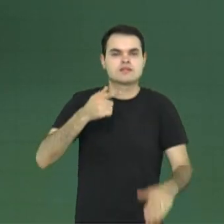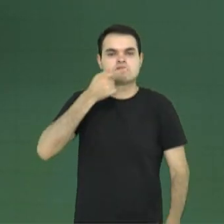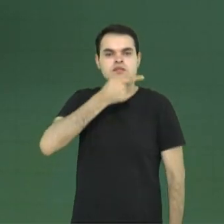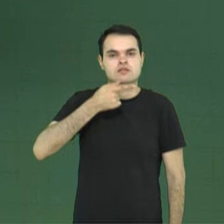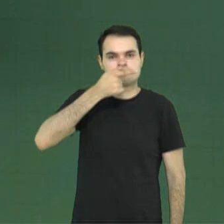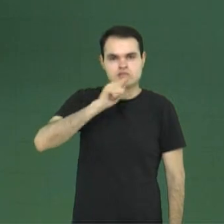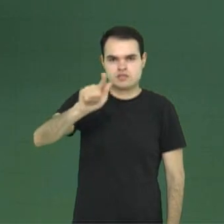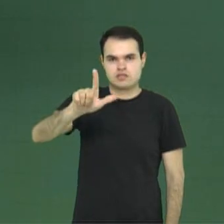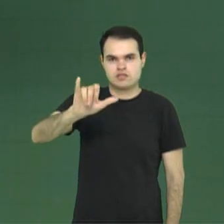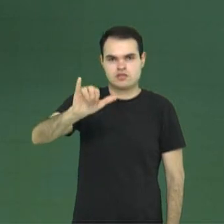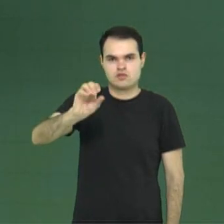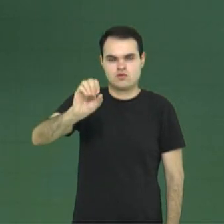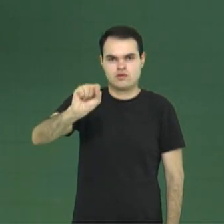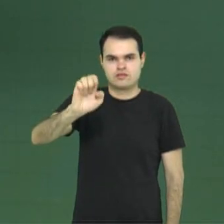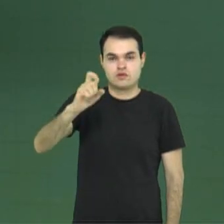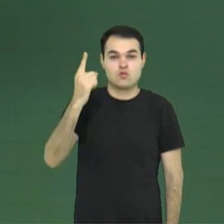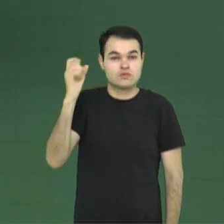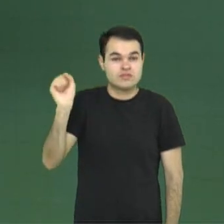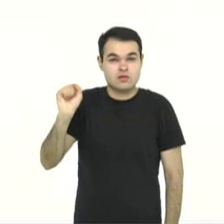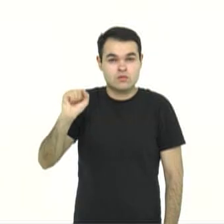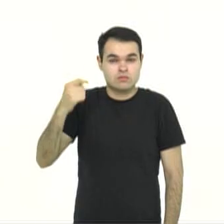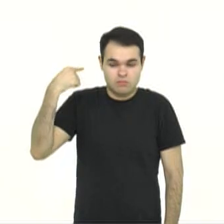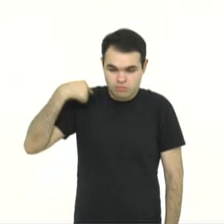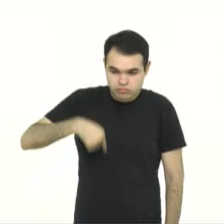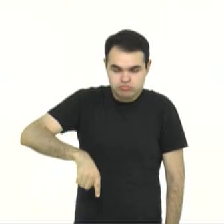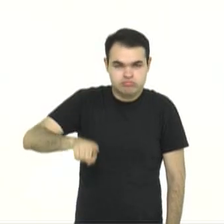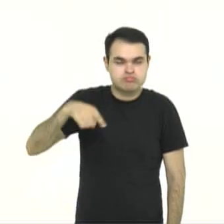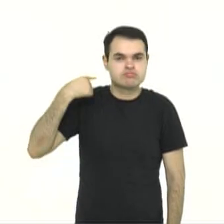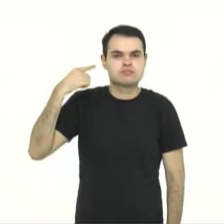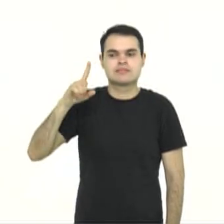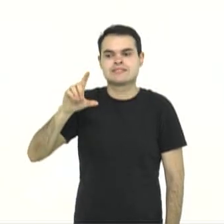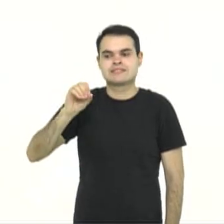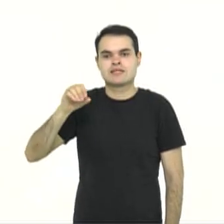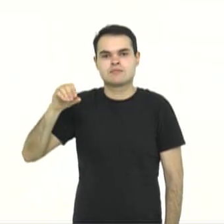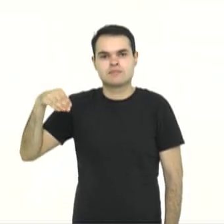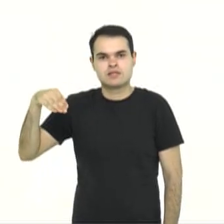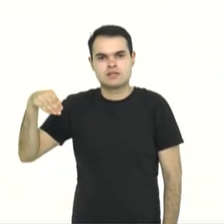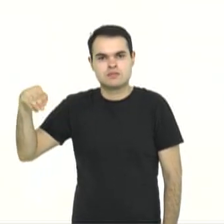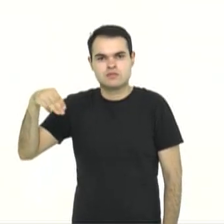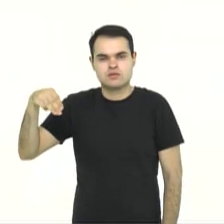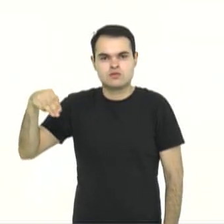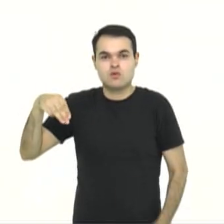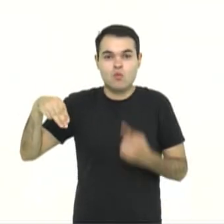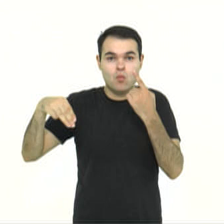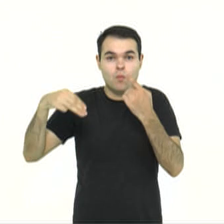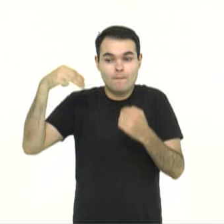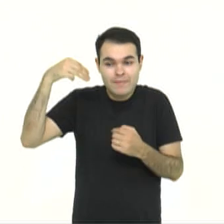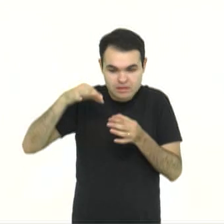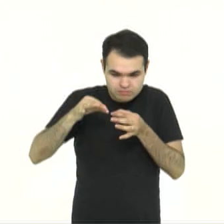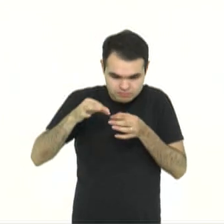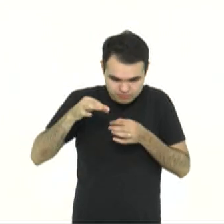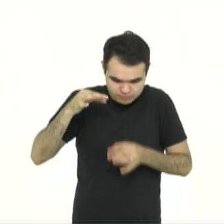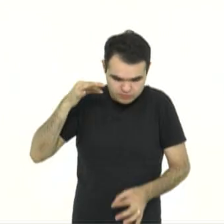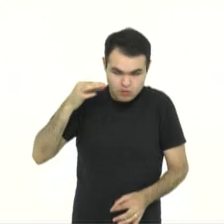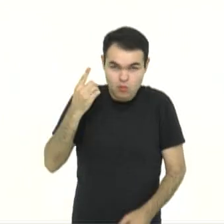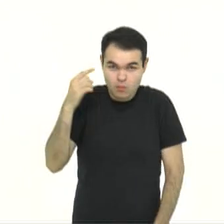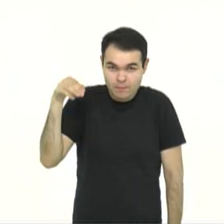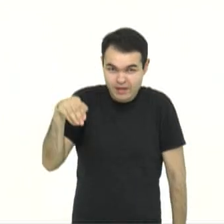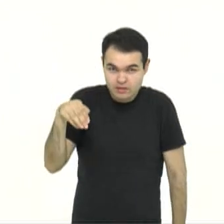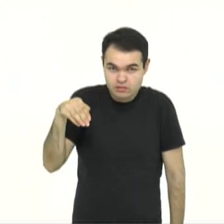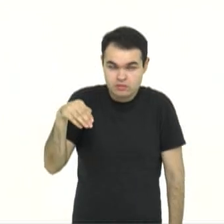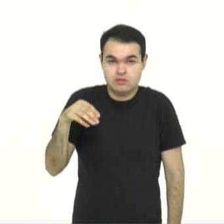glicose, em 1 segundo, ela percorre 100 milímetros. E para percorrer 1 metro, ela demora 3 anos em média,